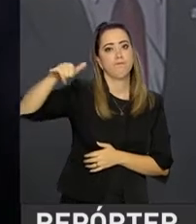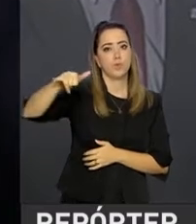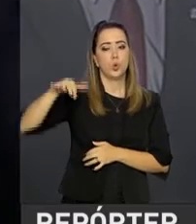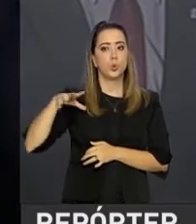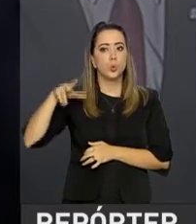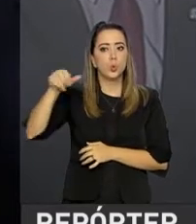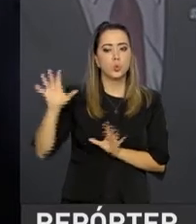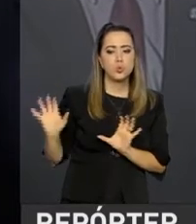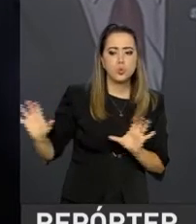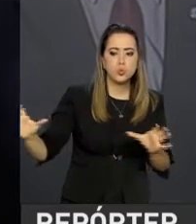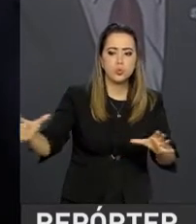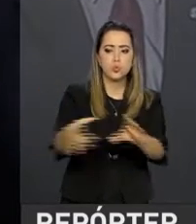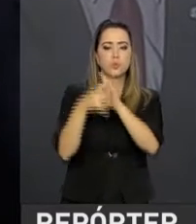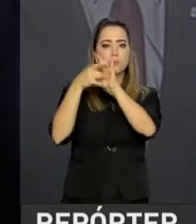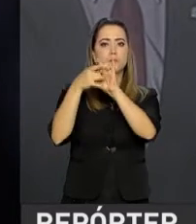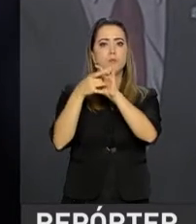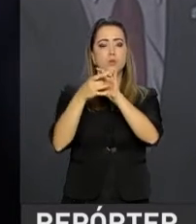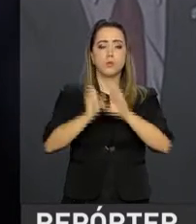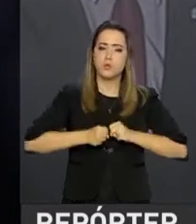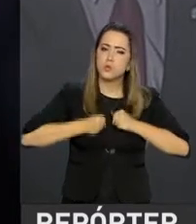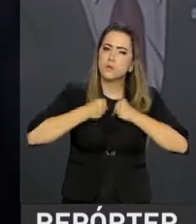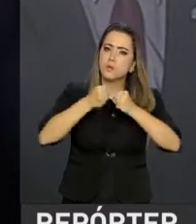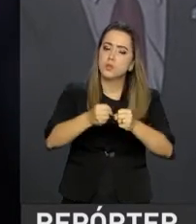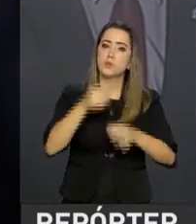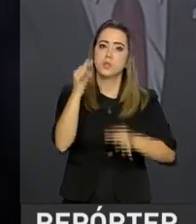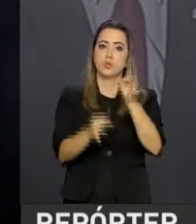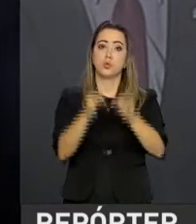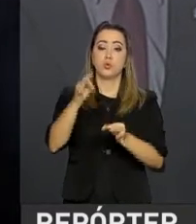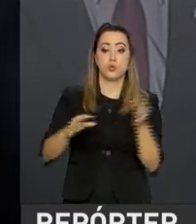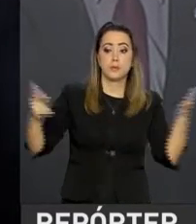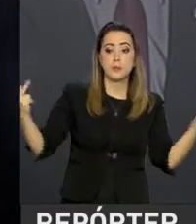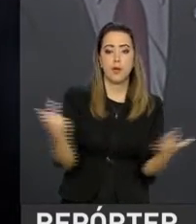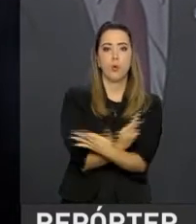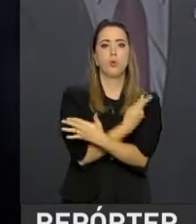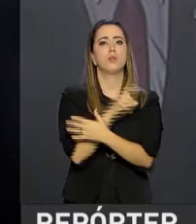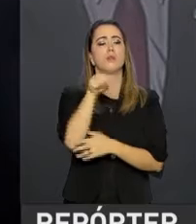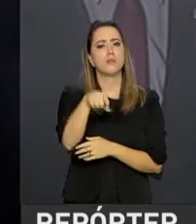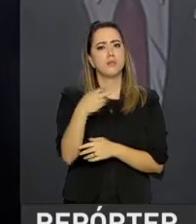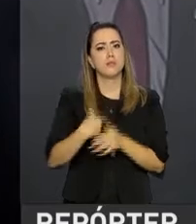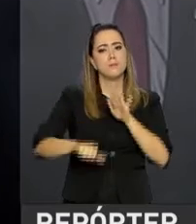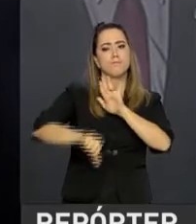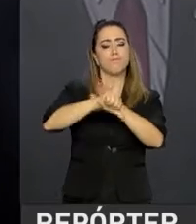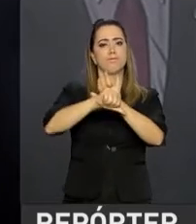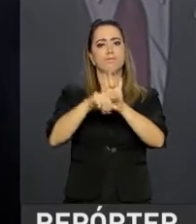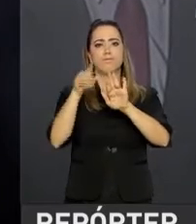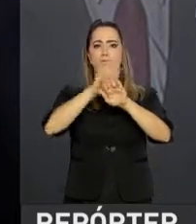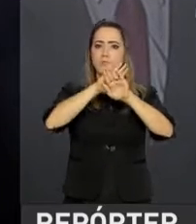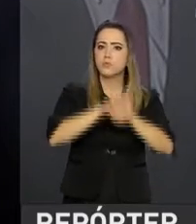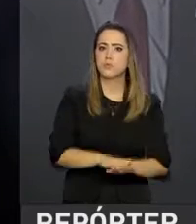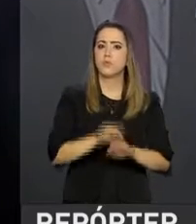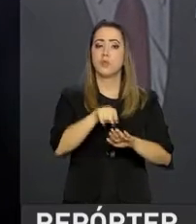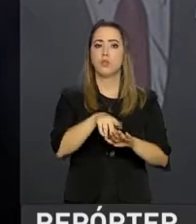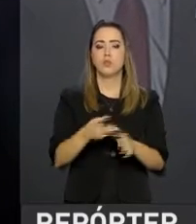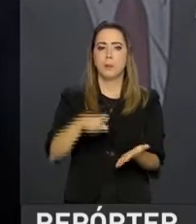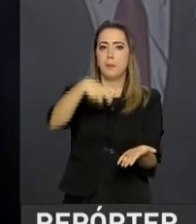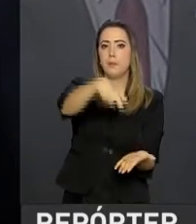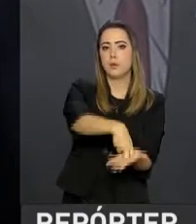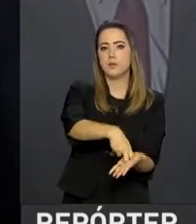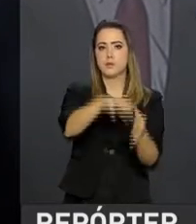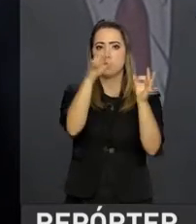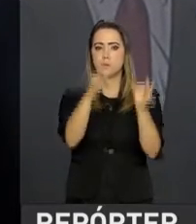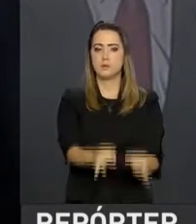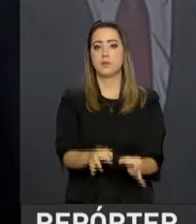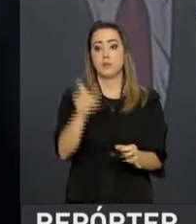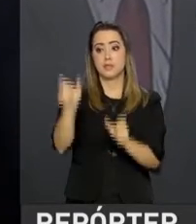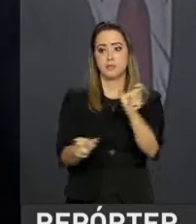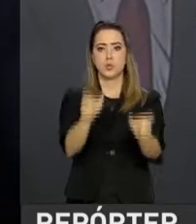somando esforços para que a justiça seja feita e esse bárbaro crime, ele tenha devida punição e os